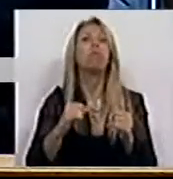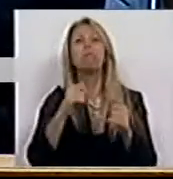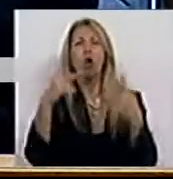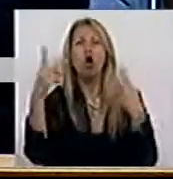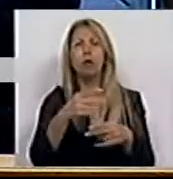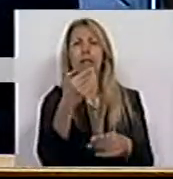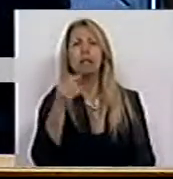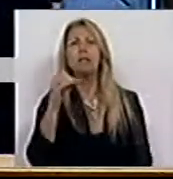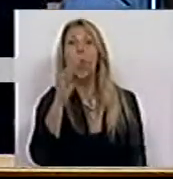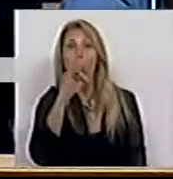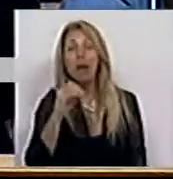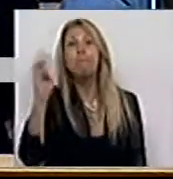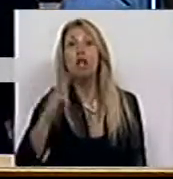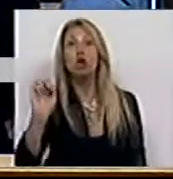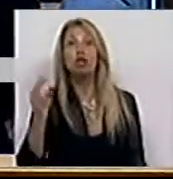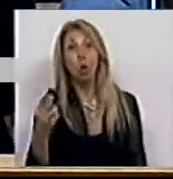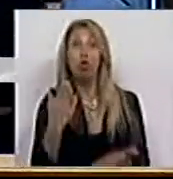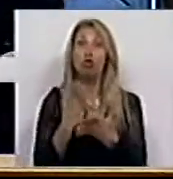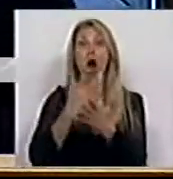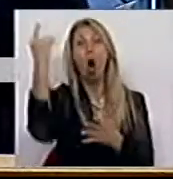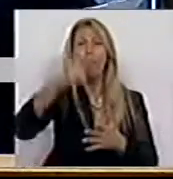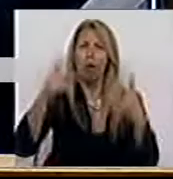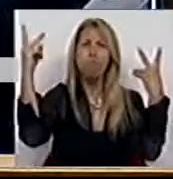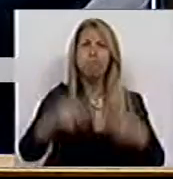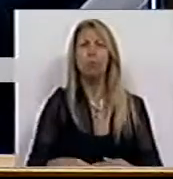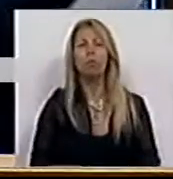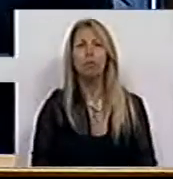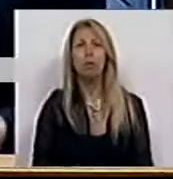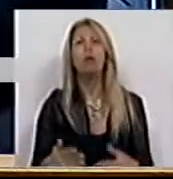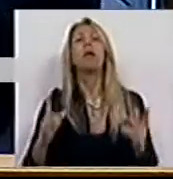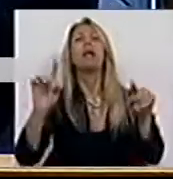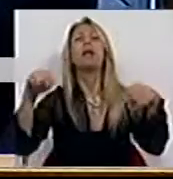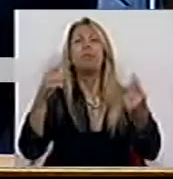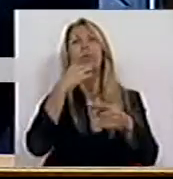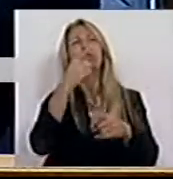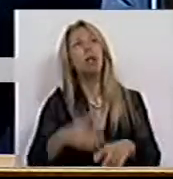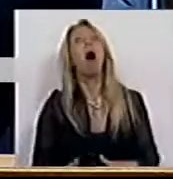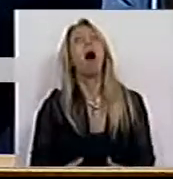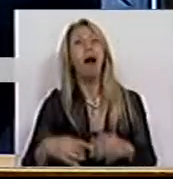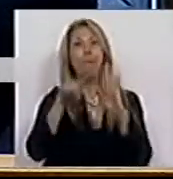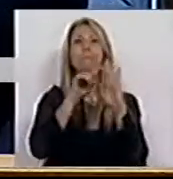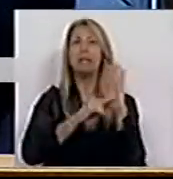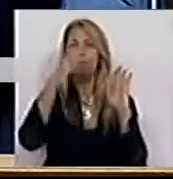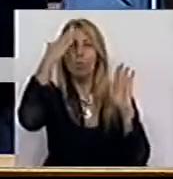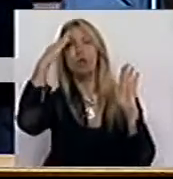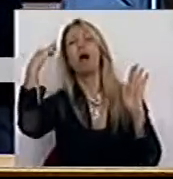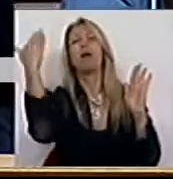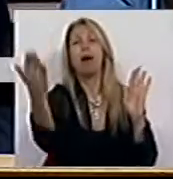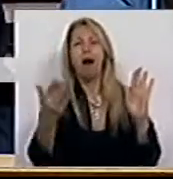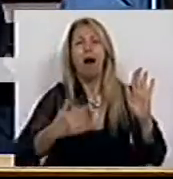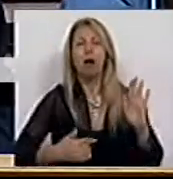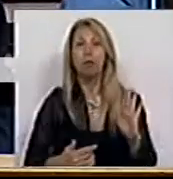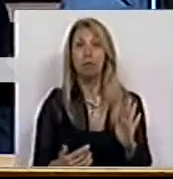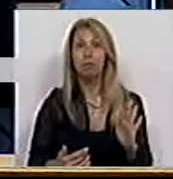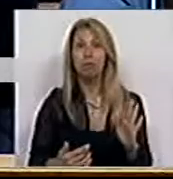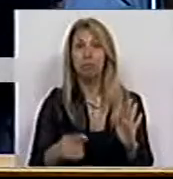na escolaridade obrigatória? E depois vem com esta conversa do princípio moral. O princípio moral de um governo que